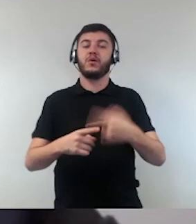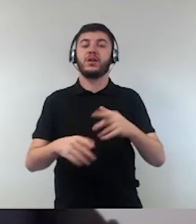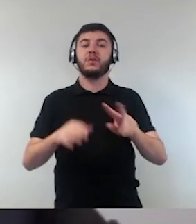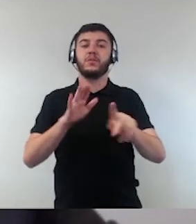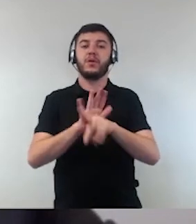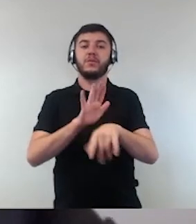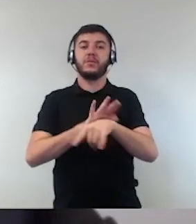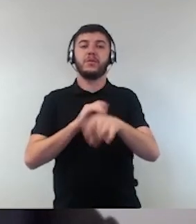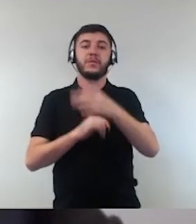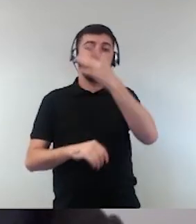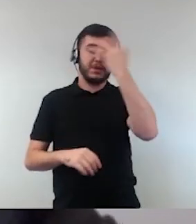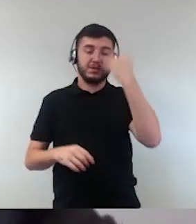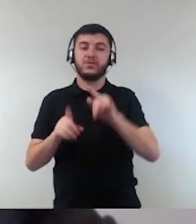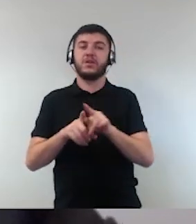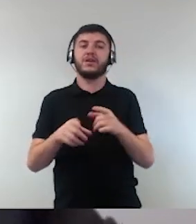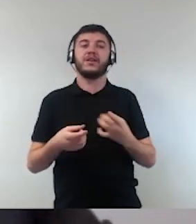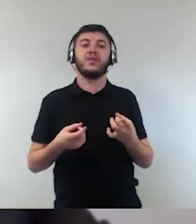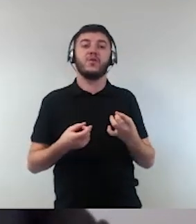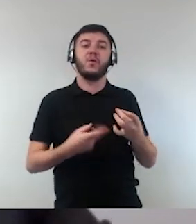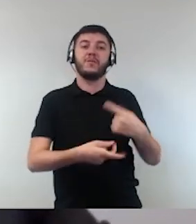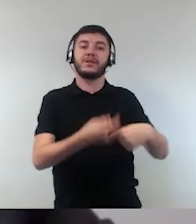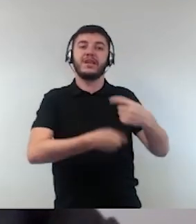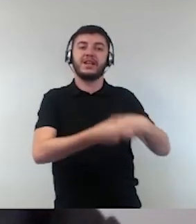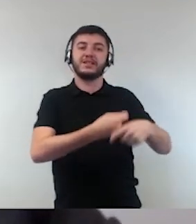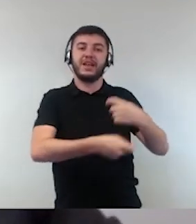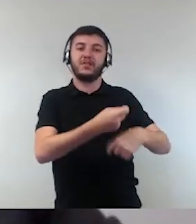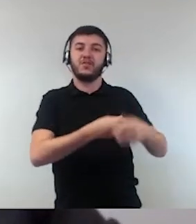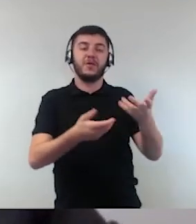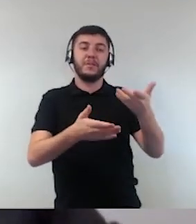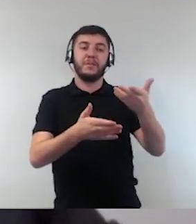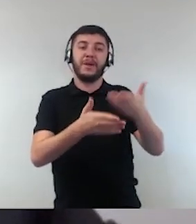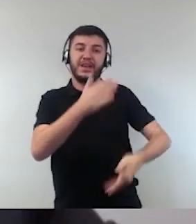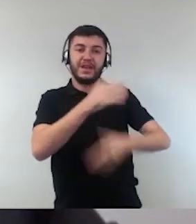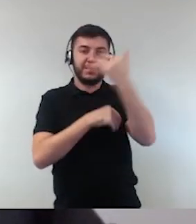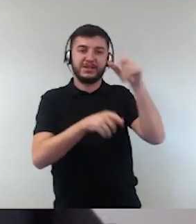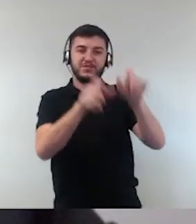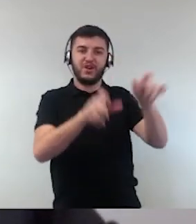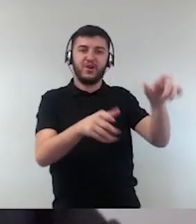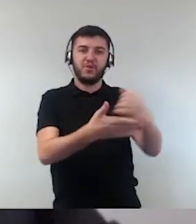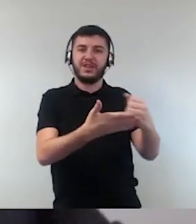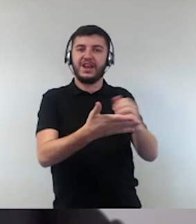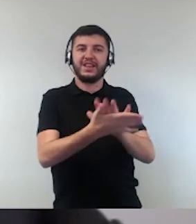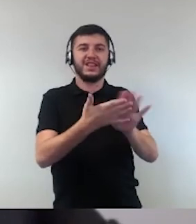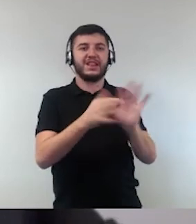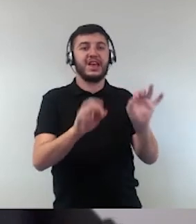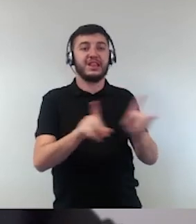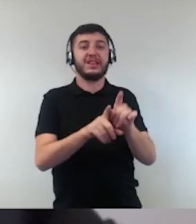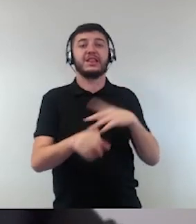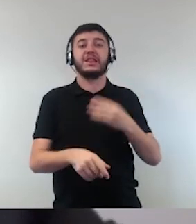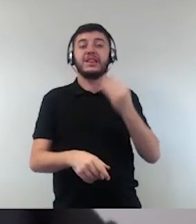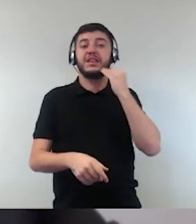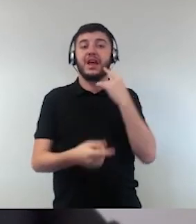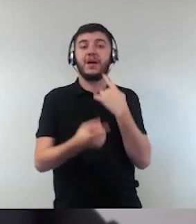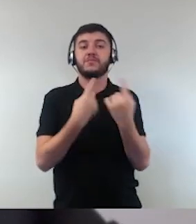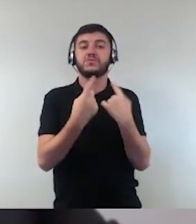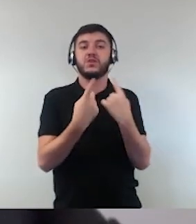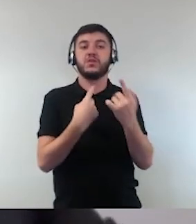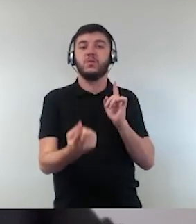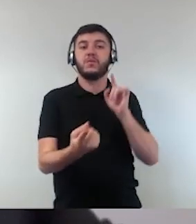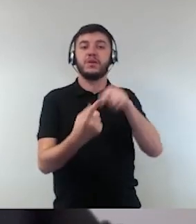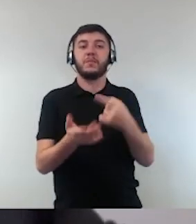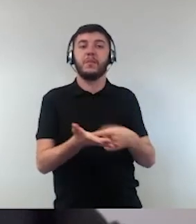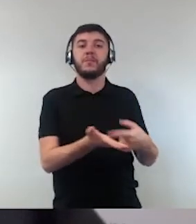quer perder o seu cliente, que é o consumidor, o grande consumidor. Então, eles tentarem conversar, dialogarem, para tentar chegar no